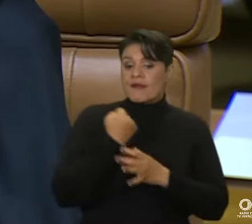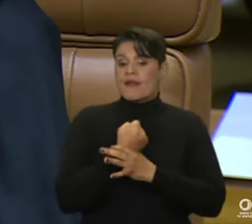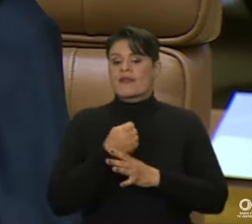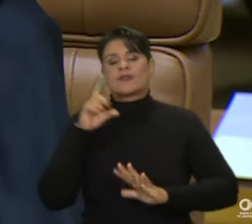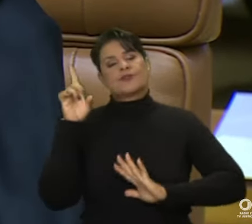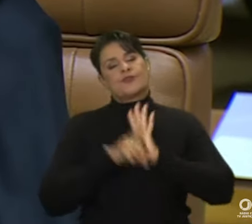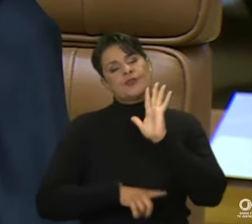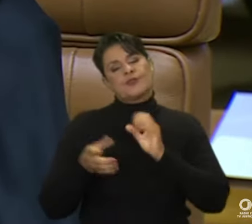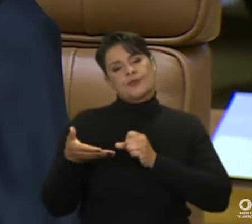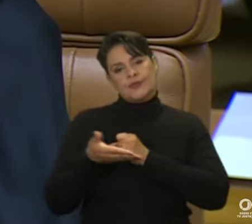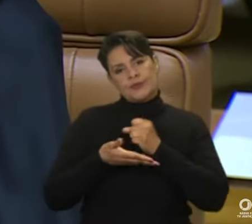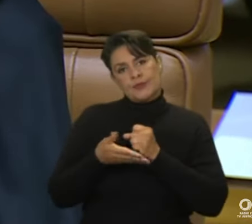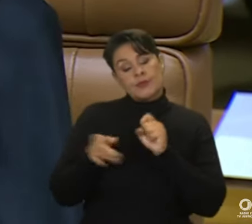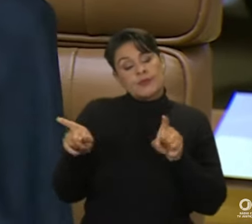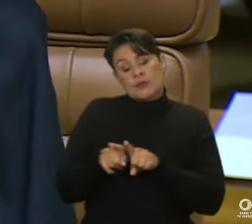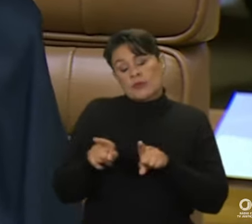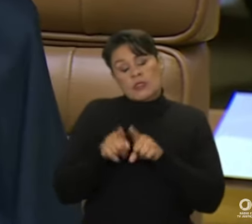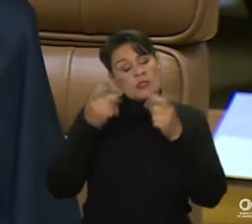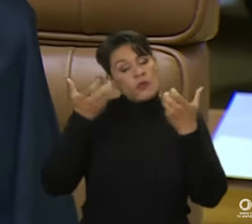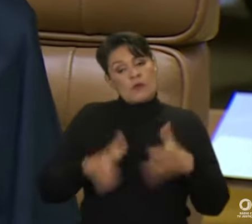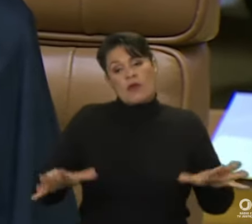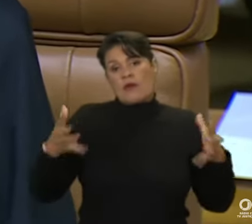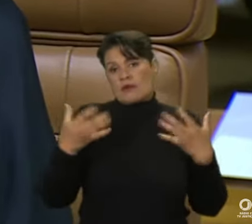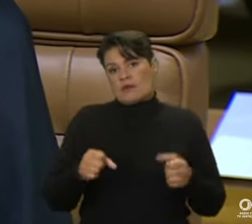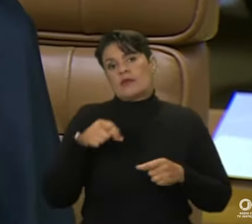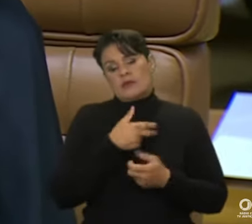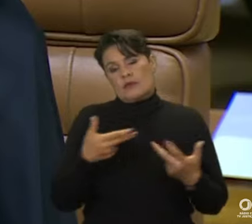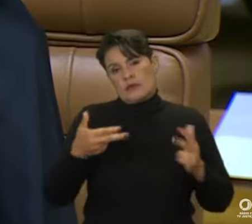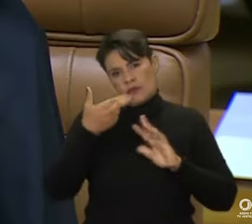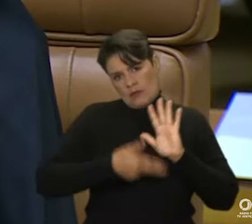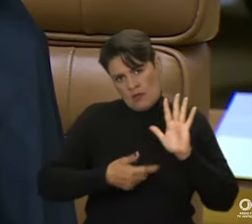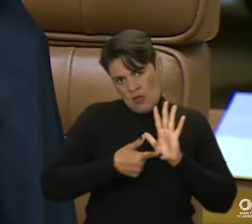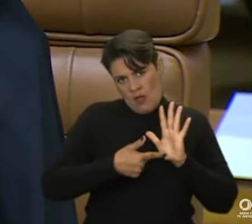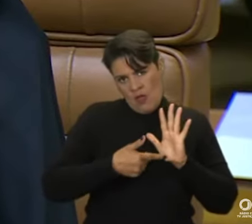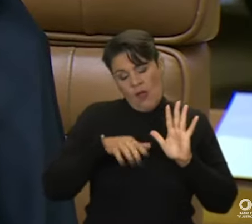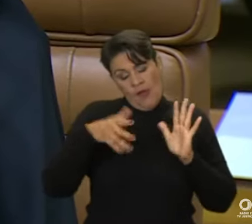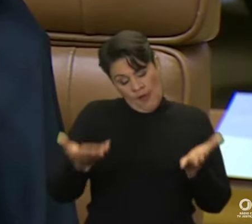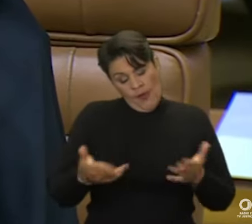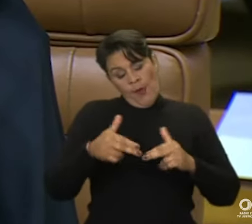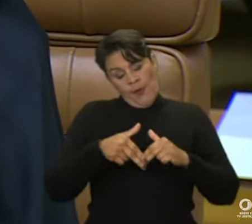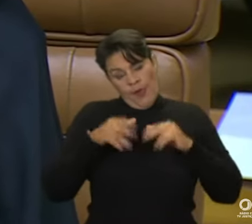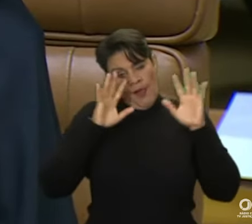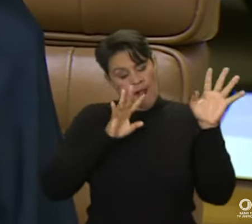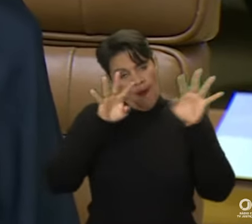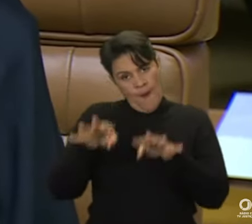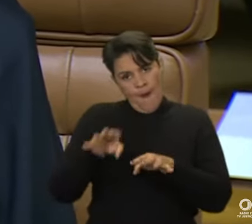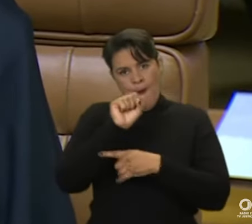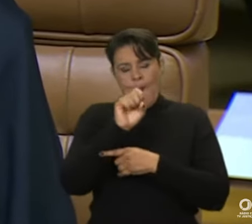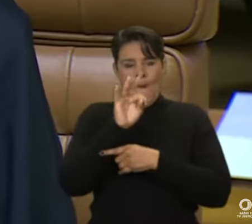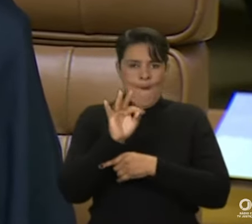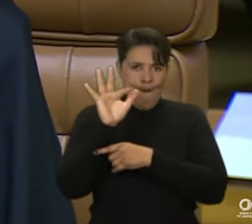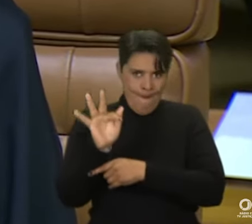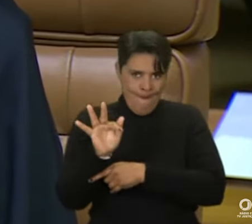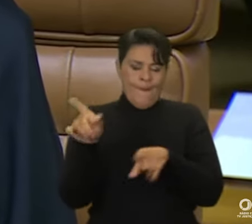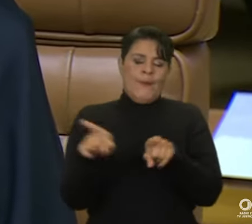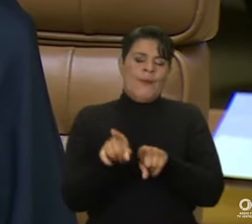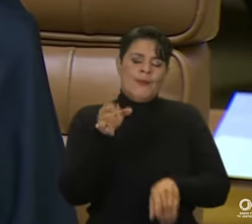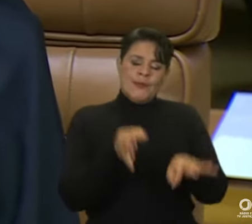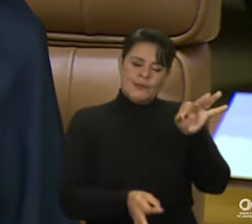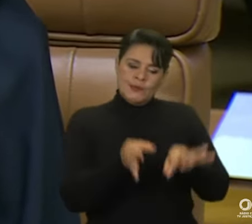regras do jogo democrático, entre as quais se destacam o Supremo Tribunal Federal e a Justiça